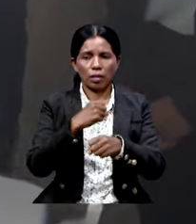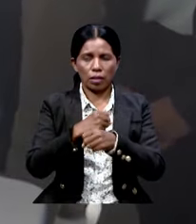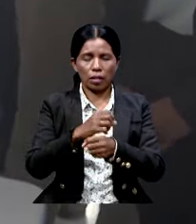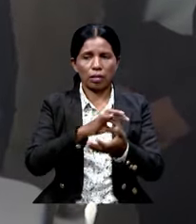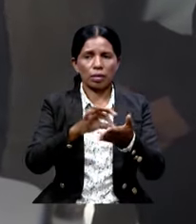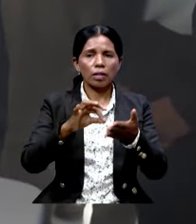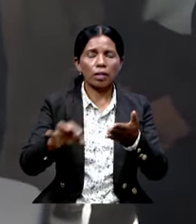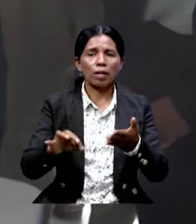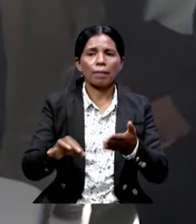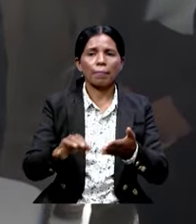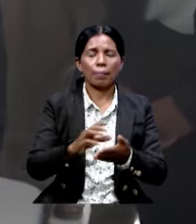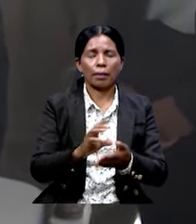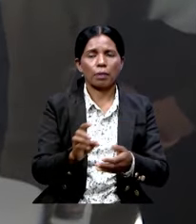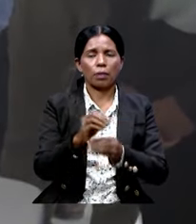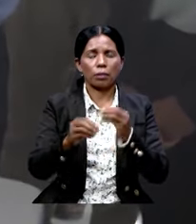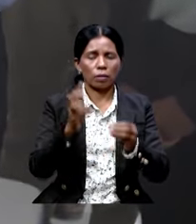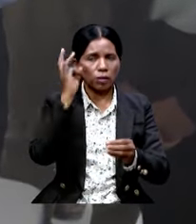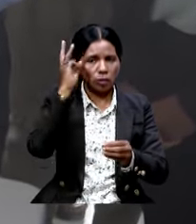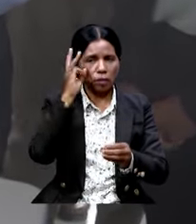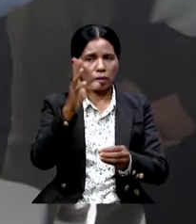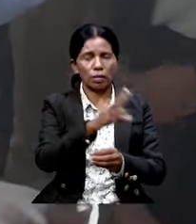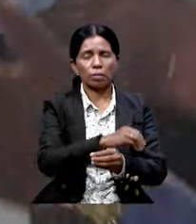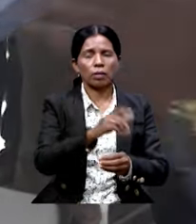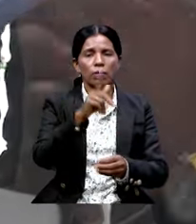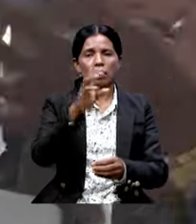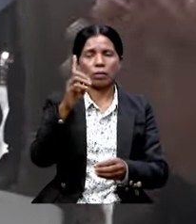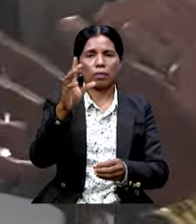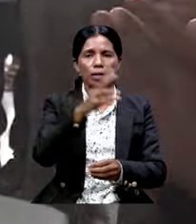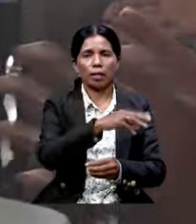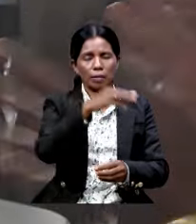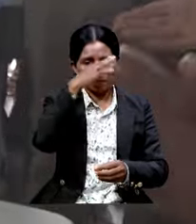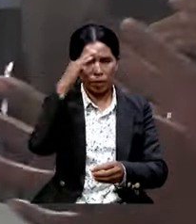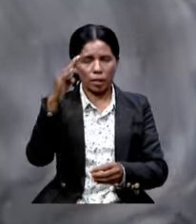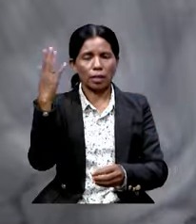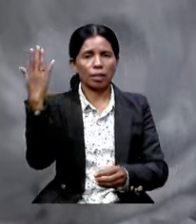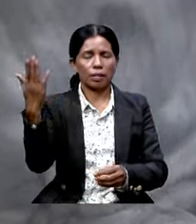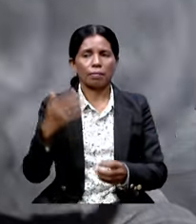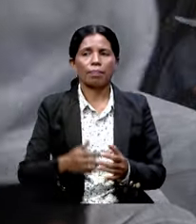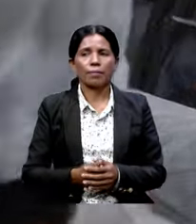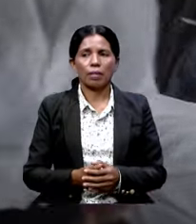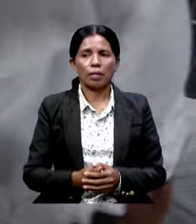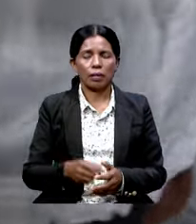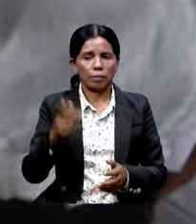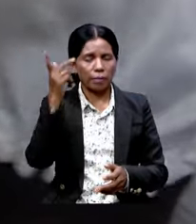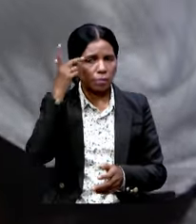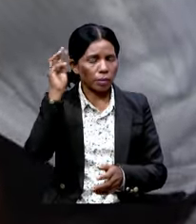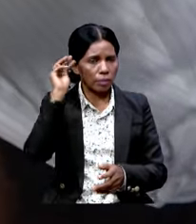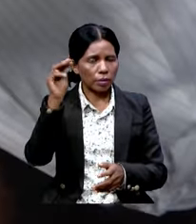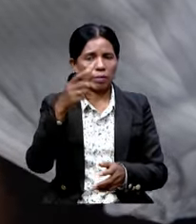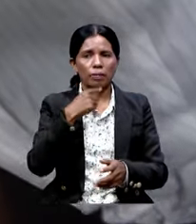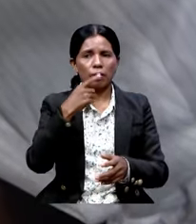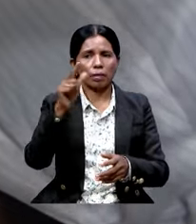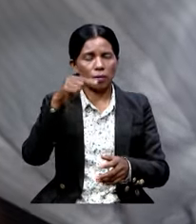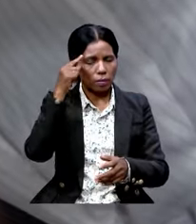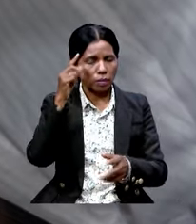produção tua local, comarca Kudametan e Atabai. E no discurso, vice-primeiro-ministro Francisco Albuadilay hateten, governo